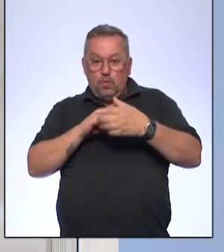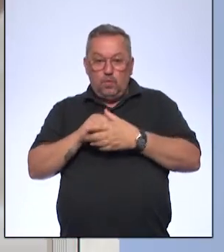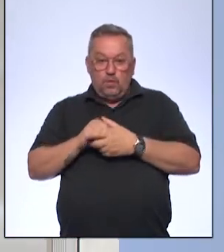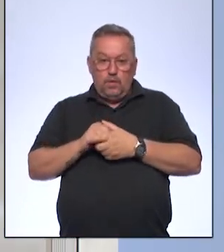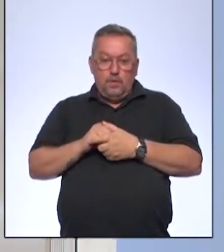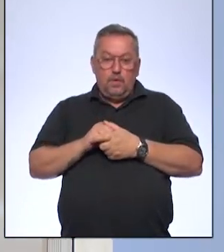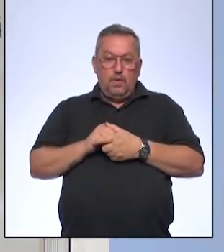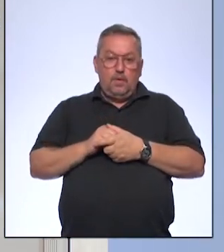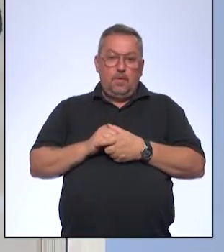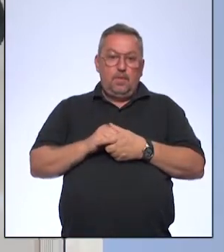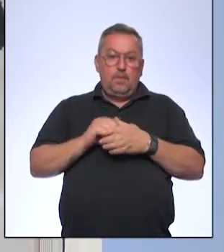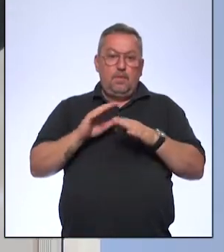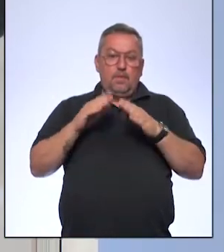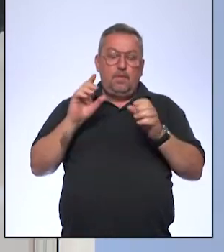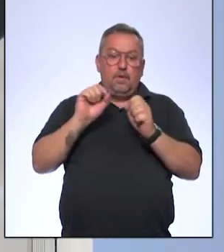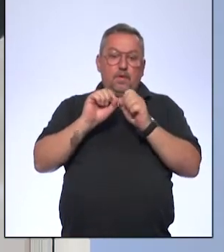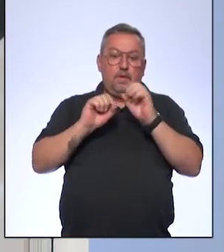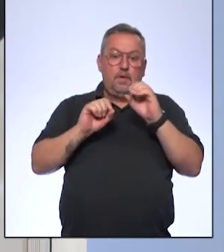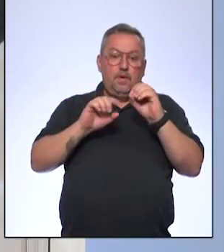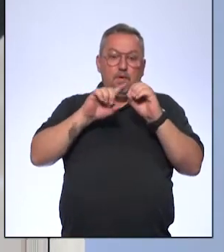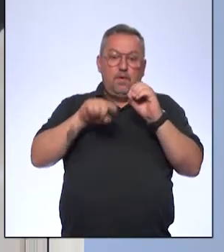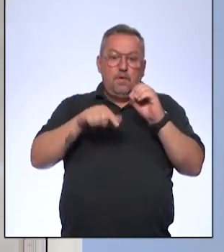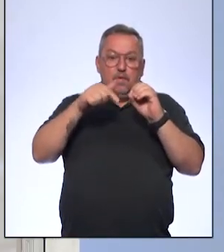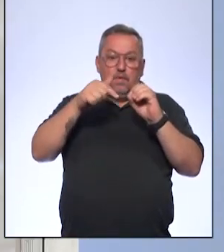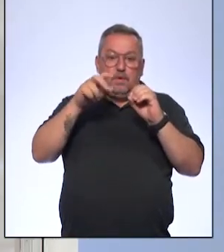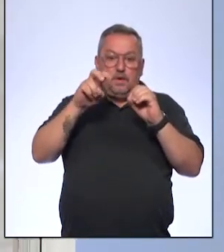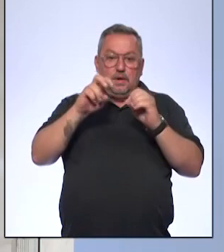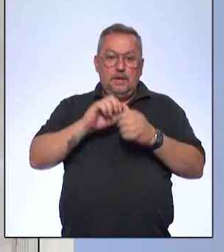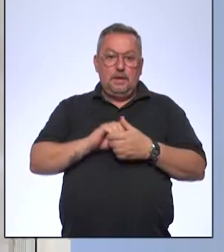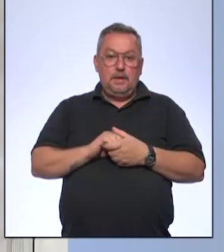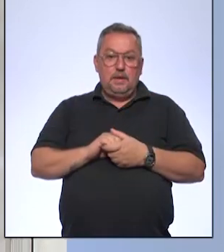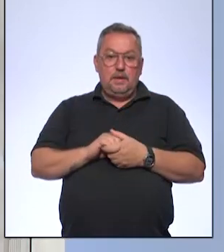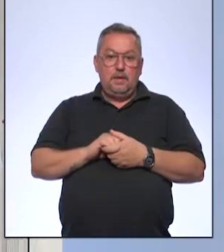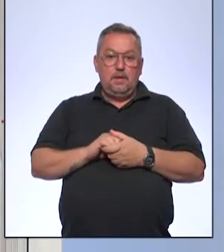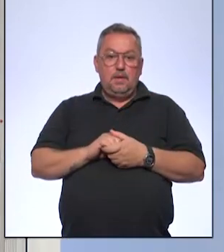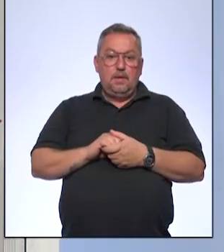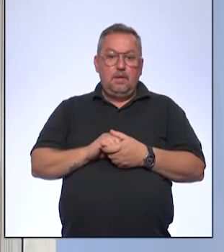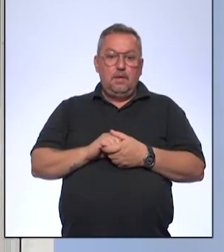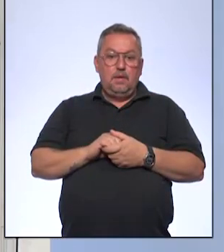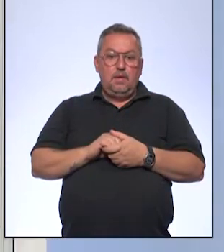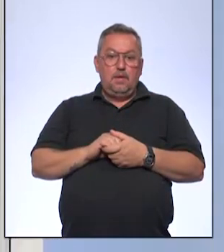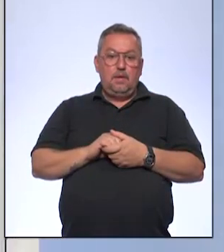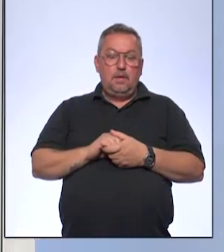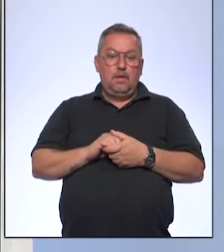vocês fizerem essa divisão, vai dar 0,75 aqui, que no caso,